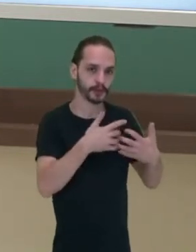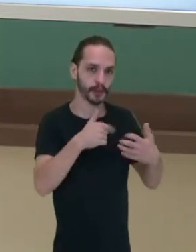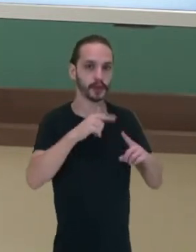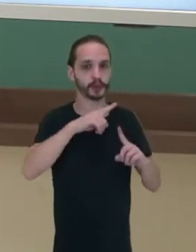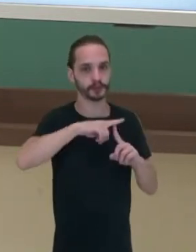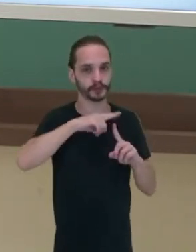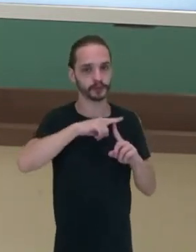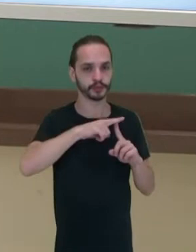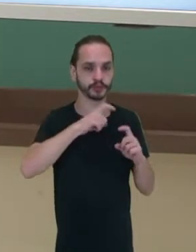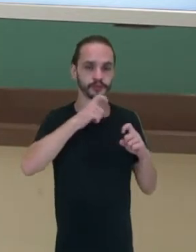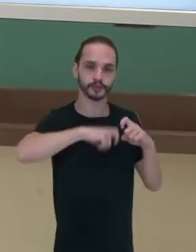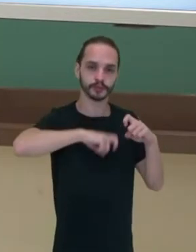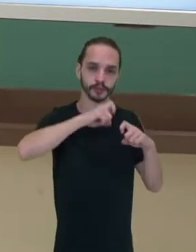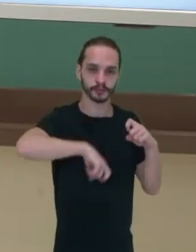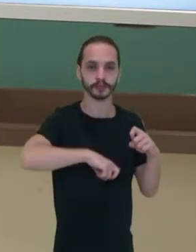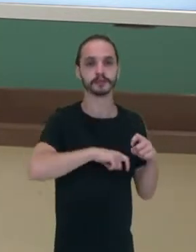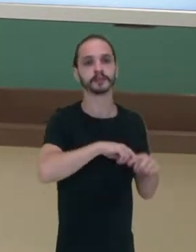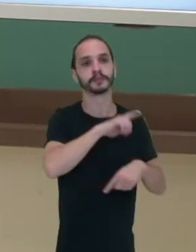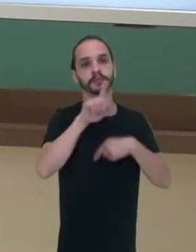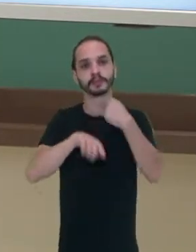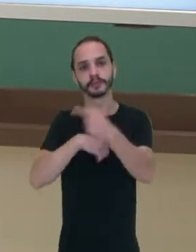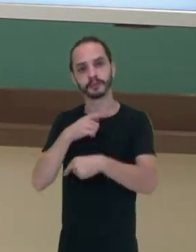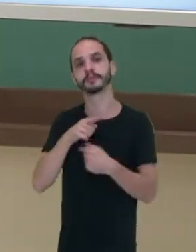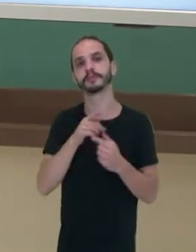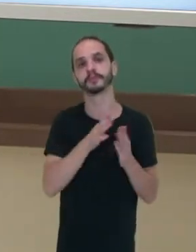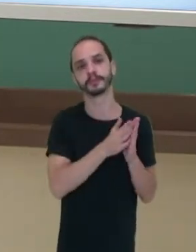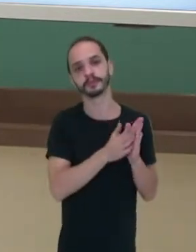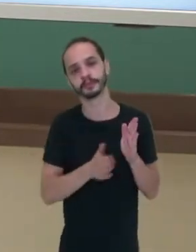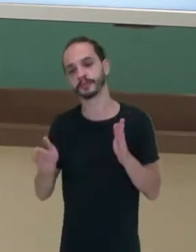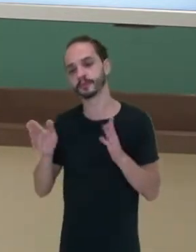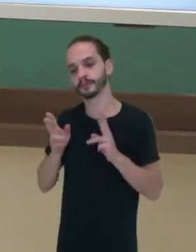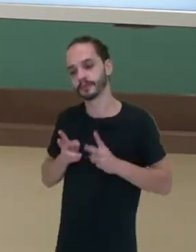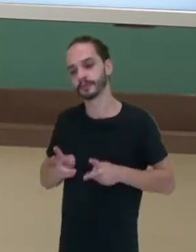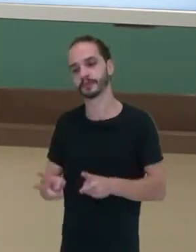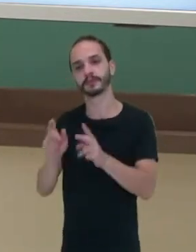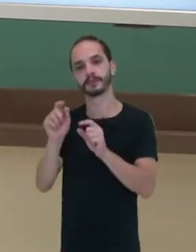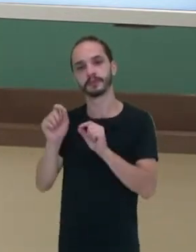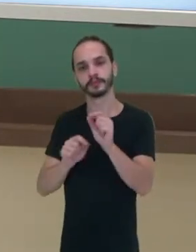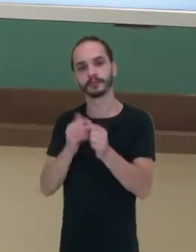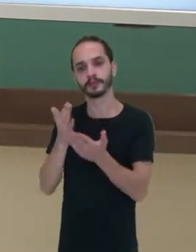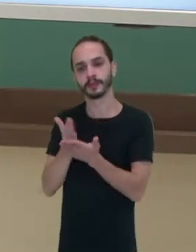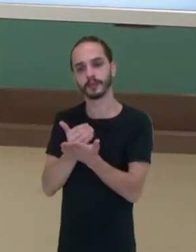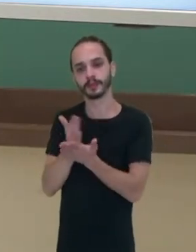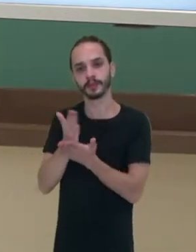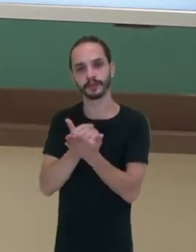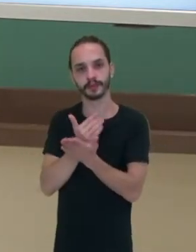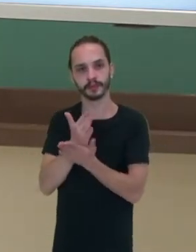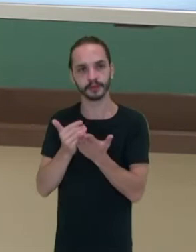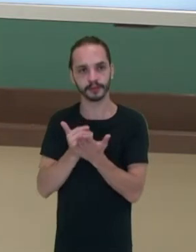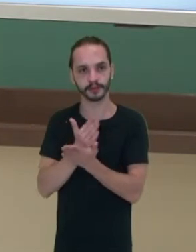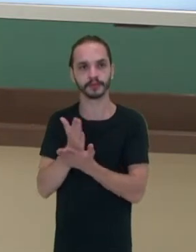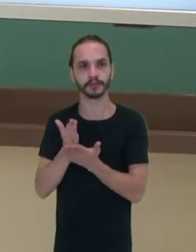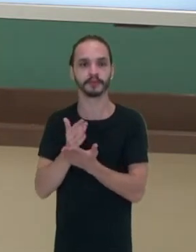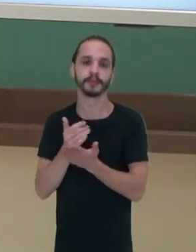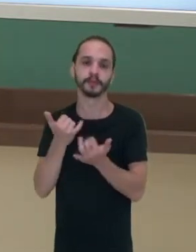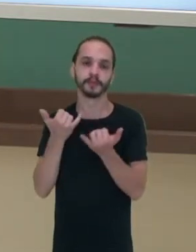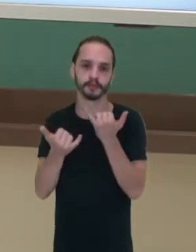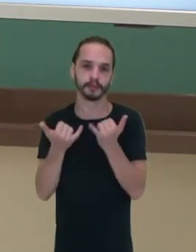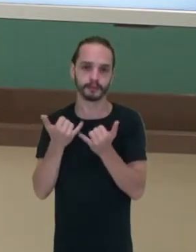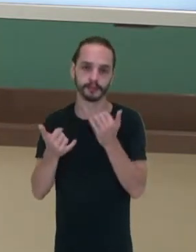reprodução sexuada e depois ela continua como uma divisão binária, que é um tipo de